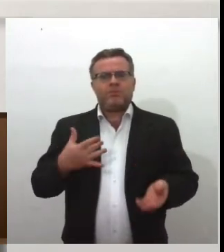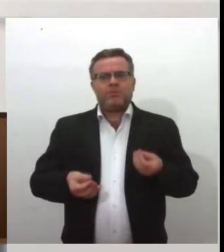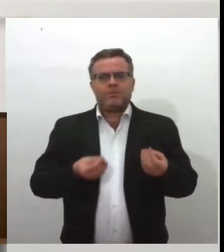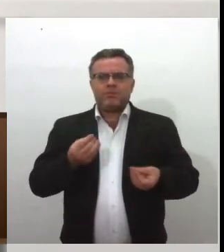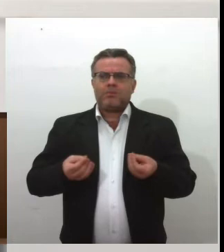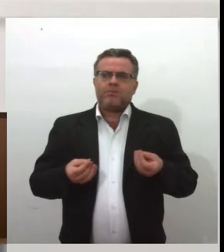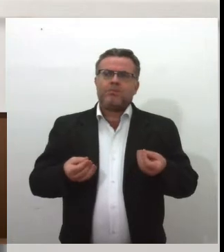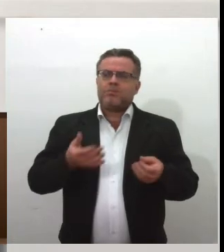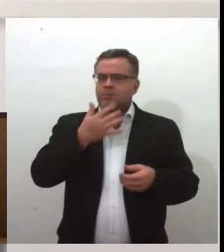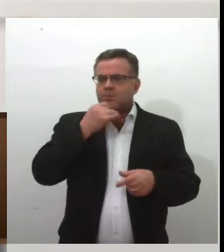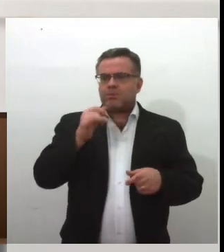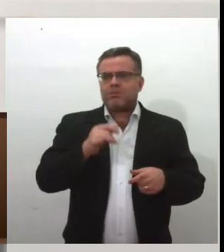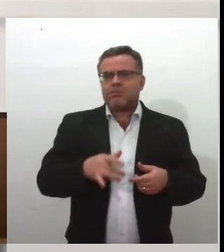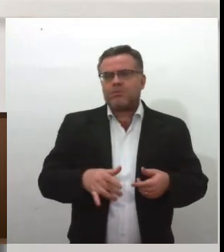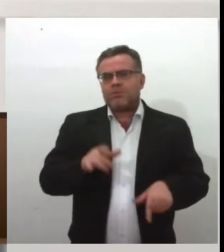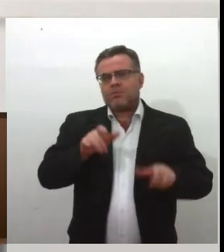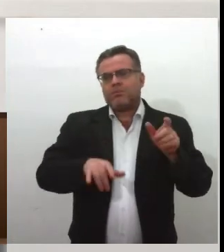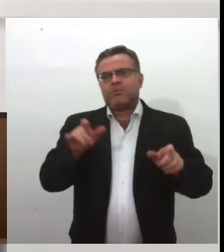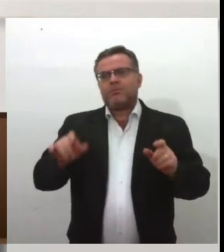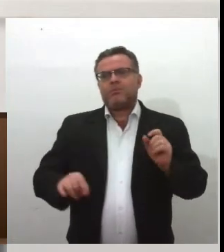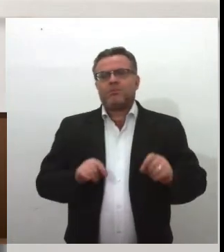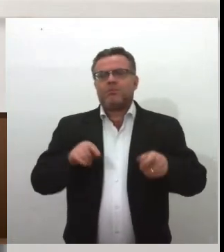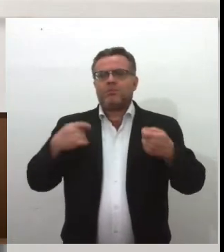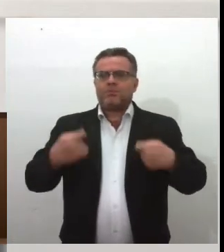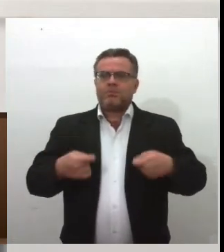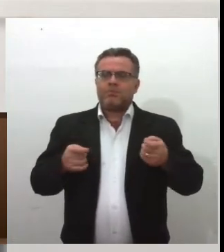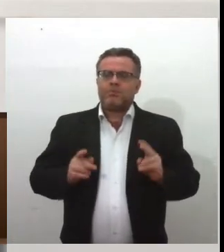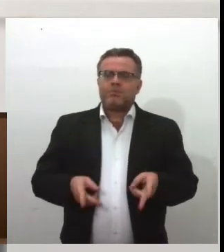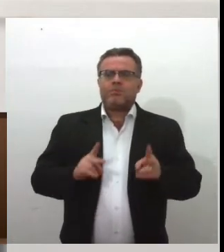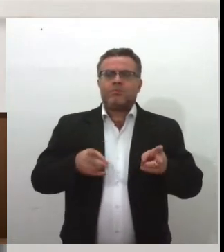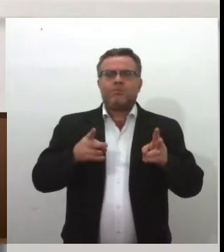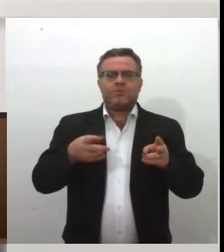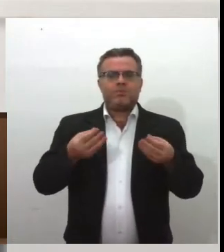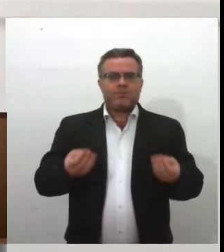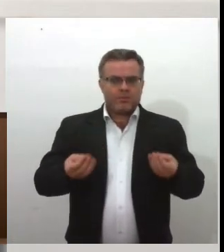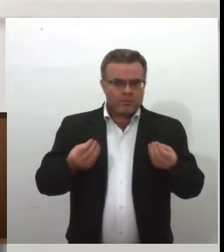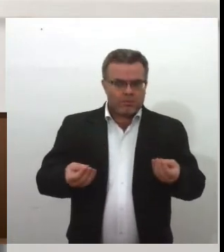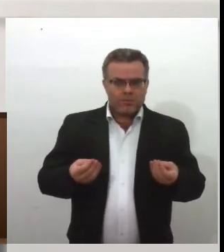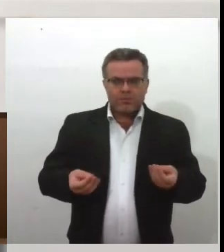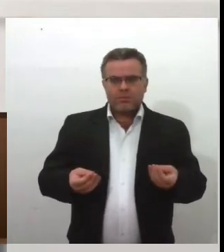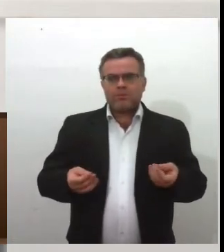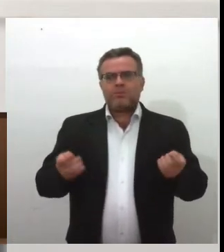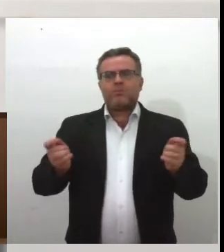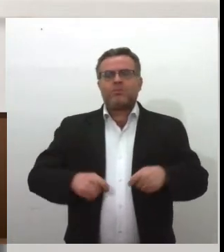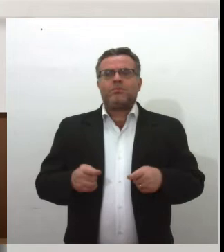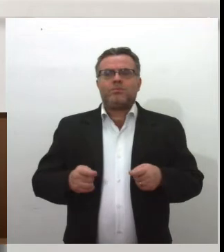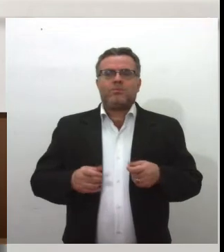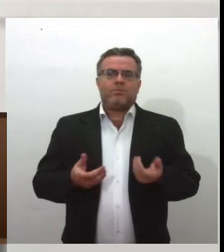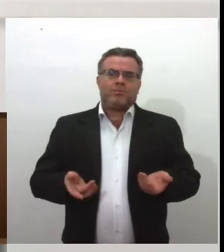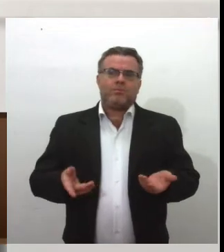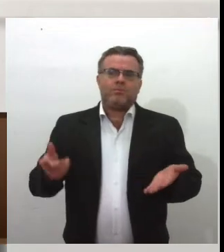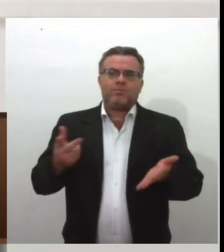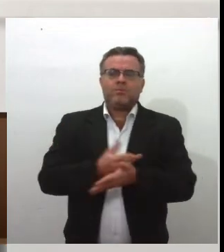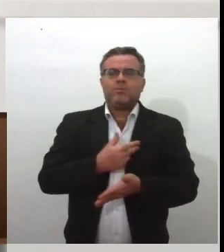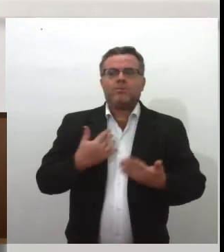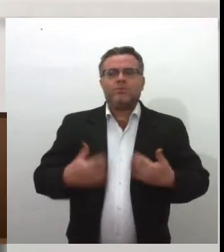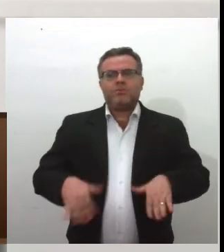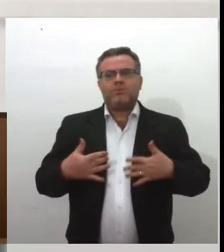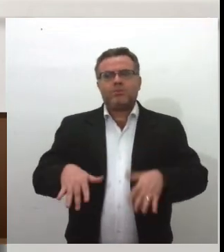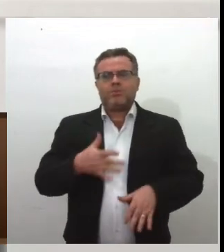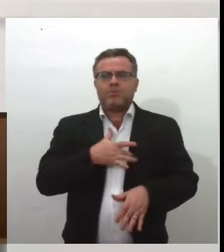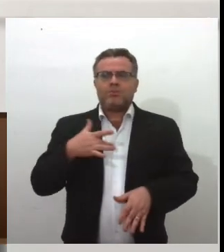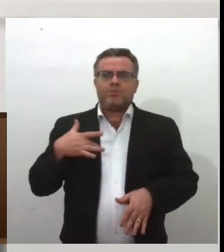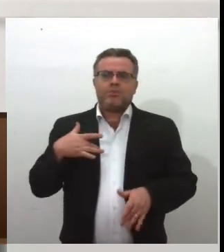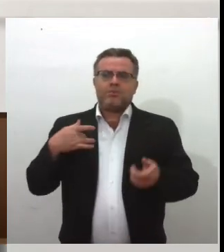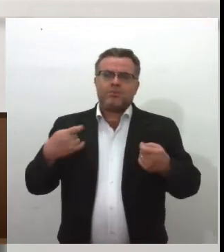do órgão genital, precisa ser passado o quanto antes de forma bem tranquila, porque é uma questão de saúde